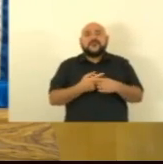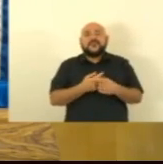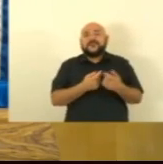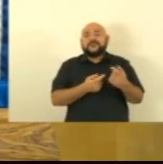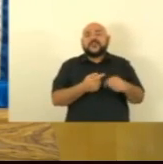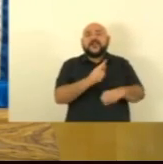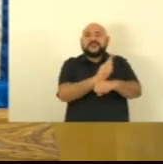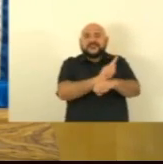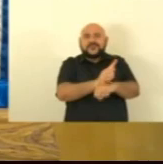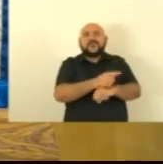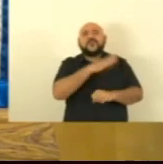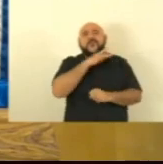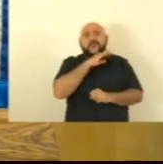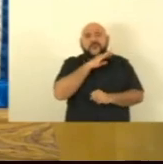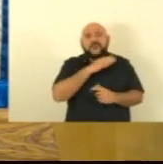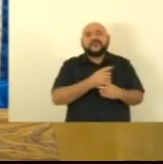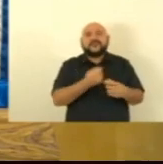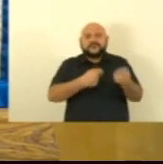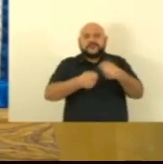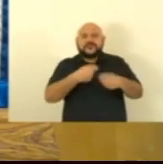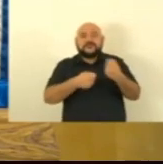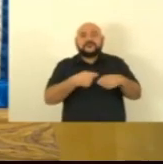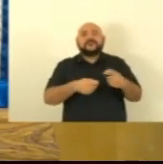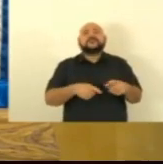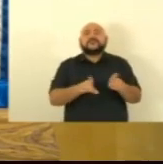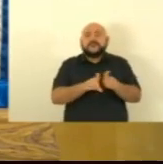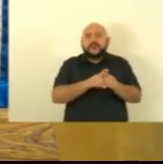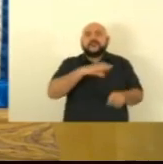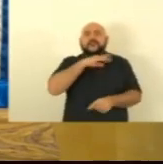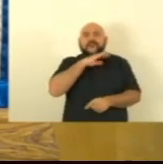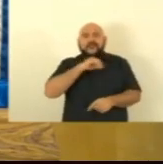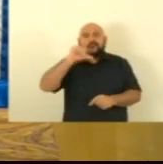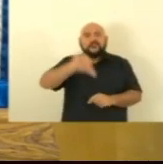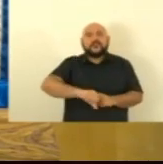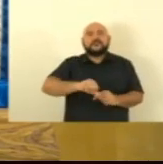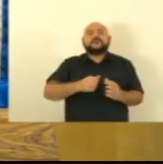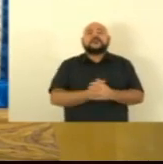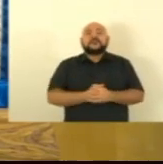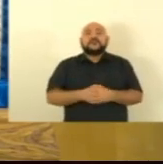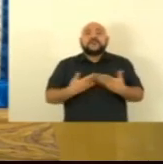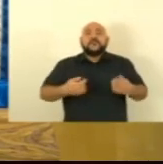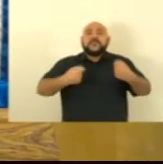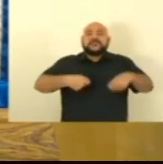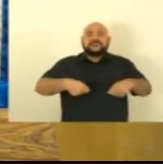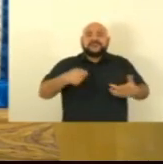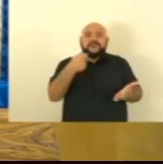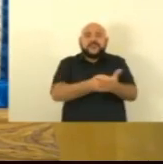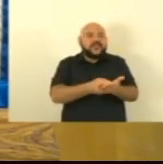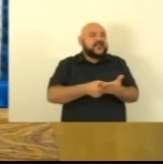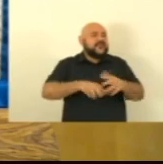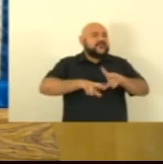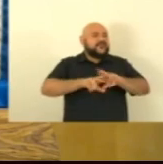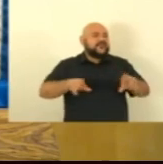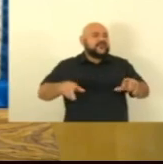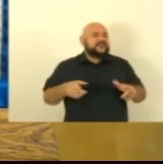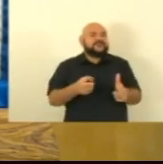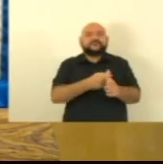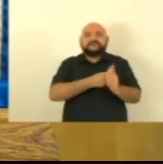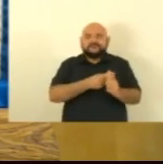da Santa Casa, está devendo todos os fornecedores, a maioria dos prestadores de